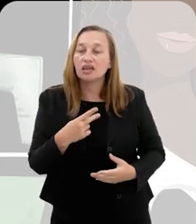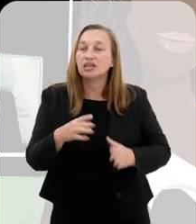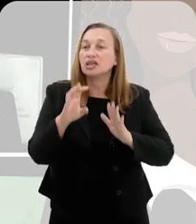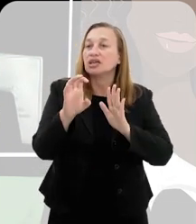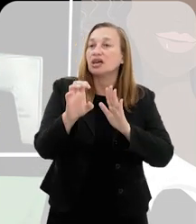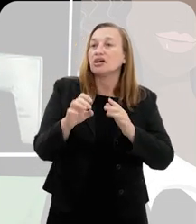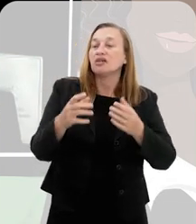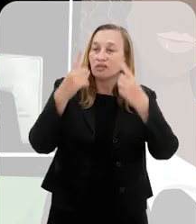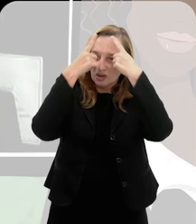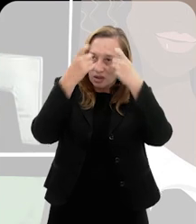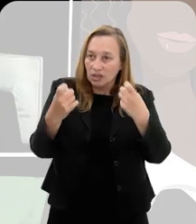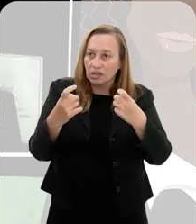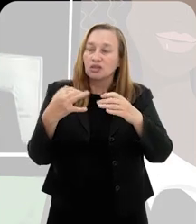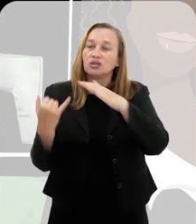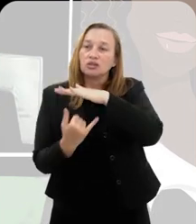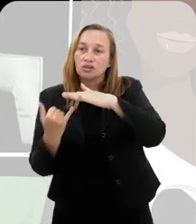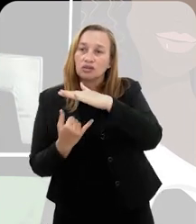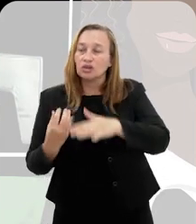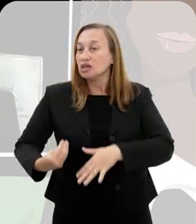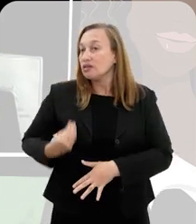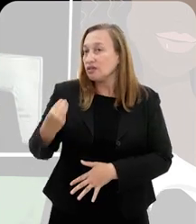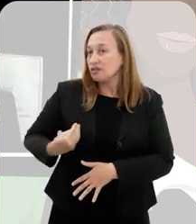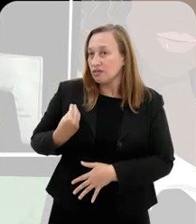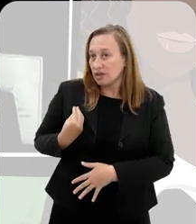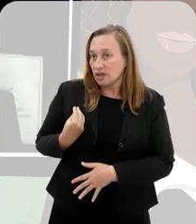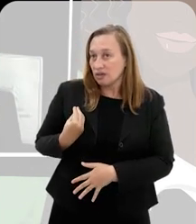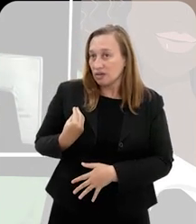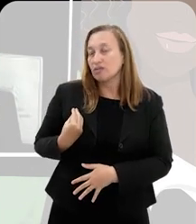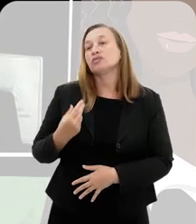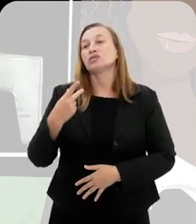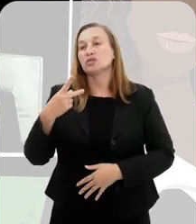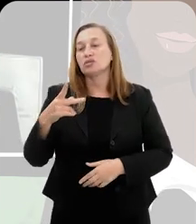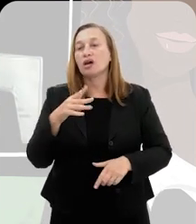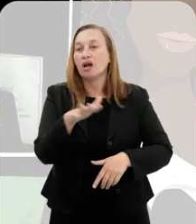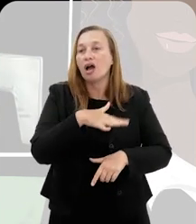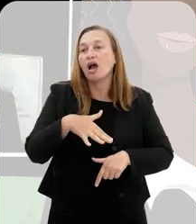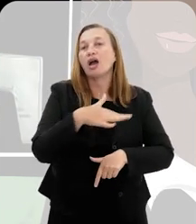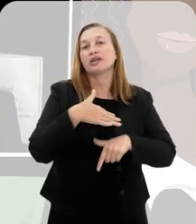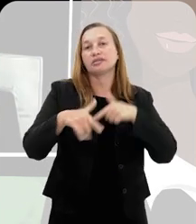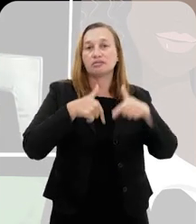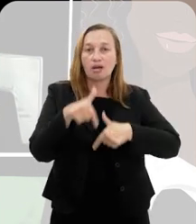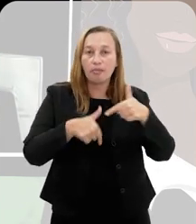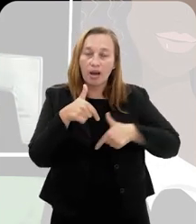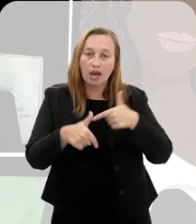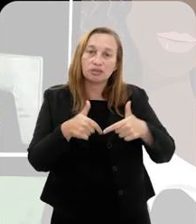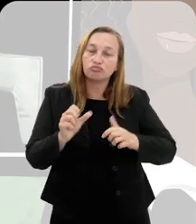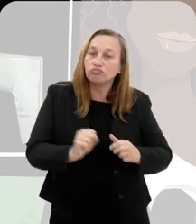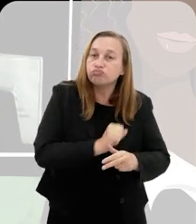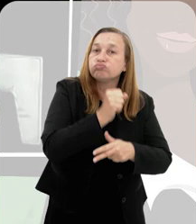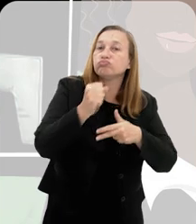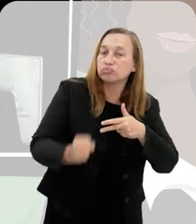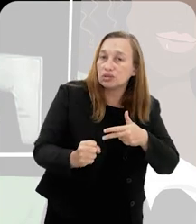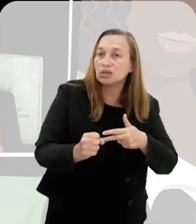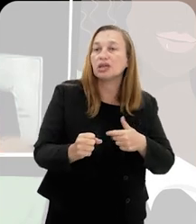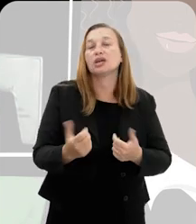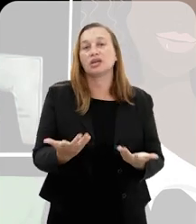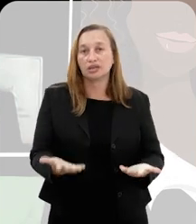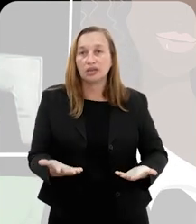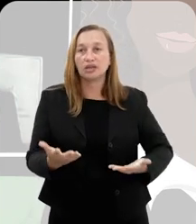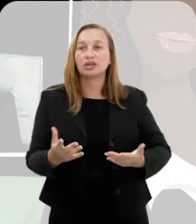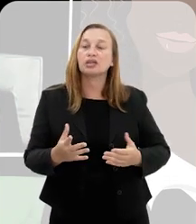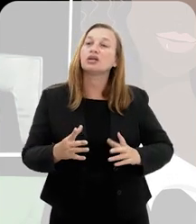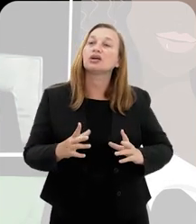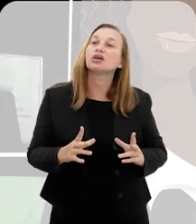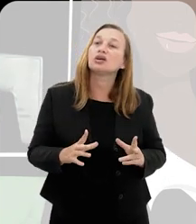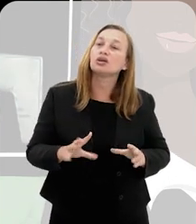falas da violência institucional e política que elas também viviam ali nas suas esferas de trabalho, nas esferas de poder